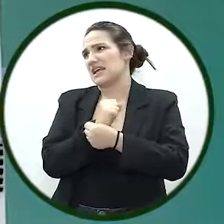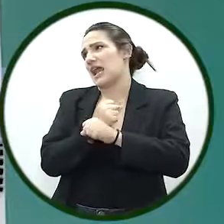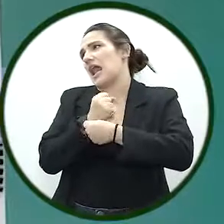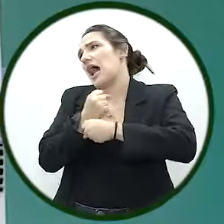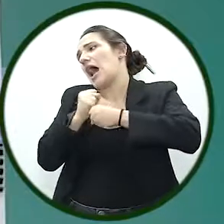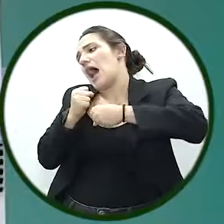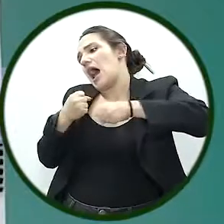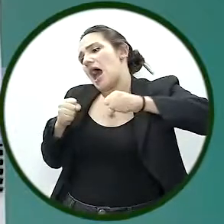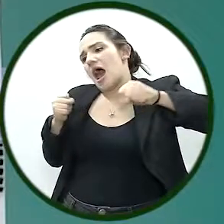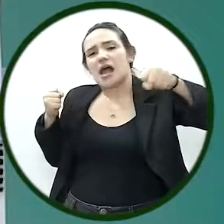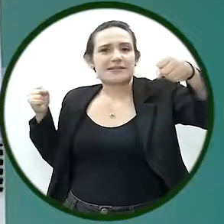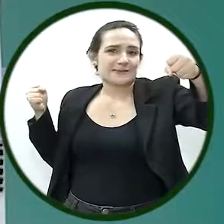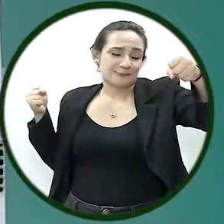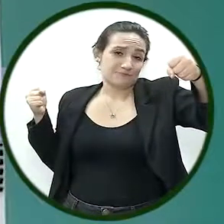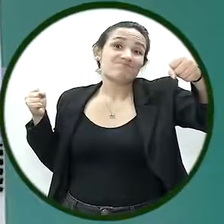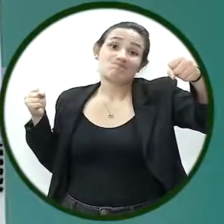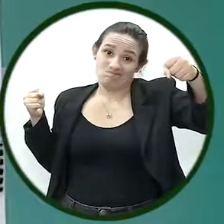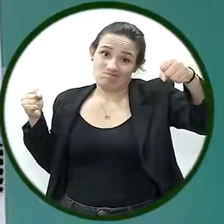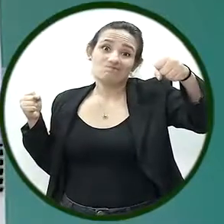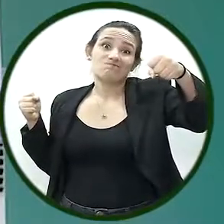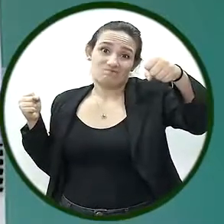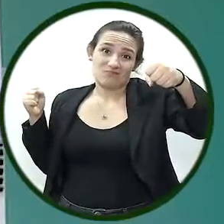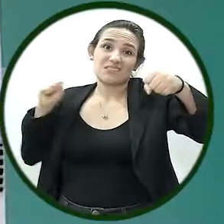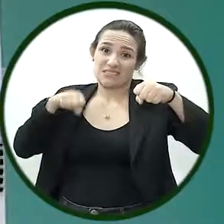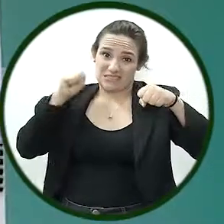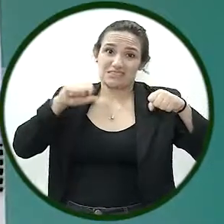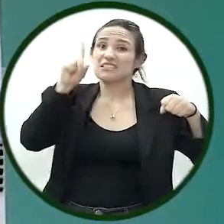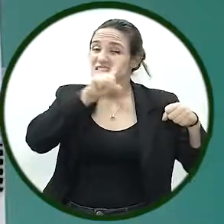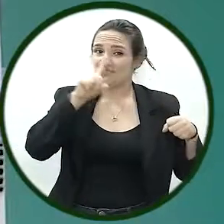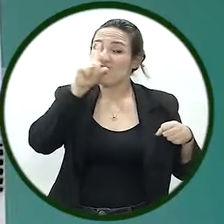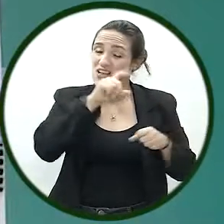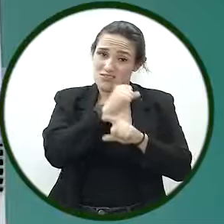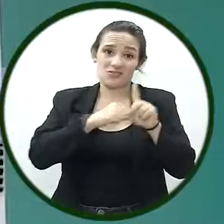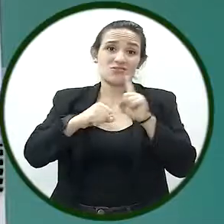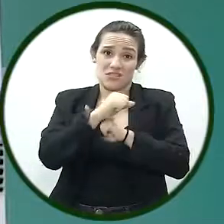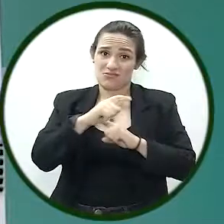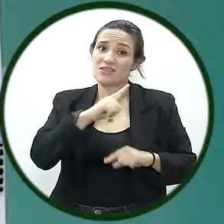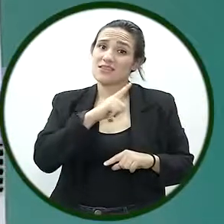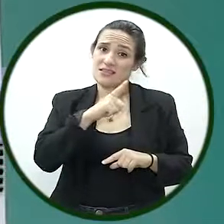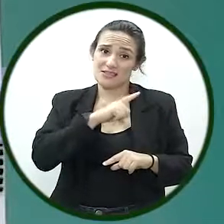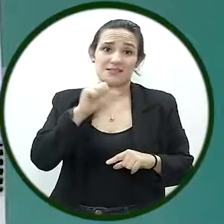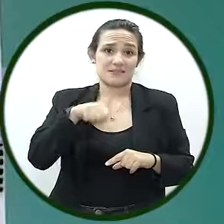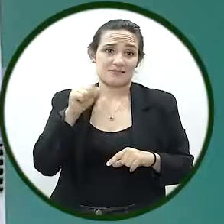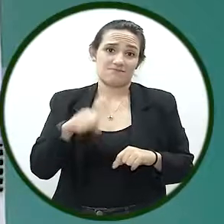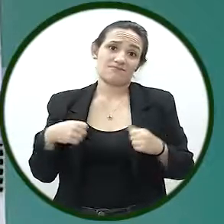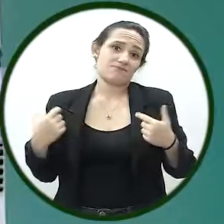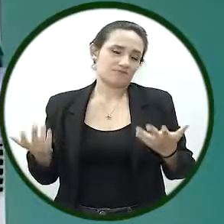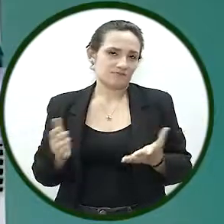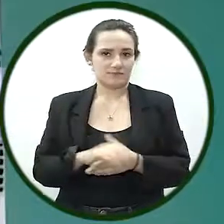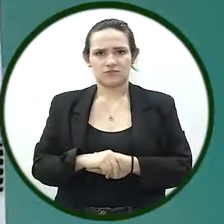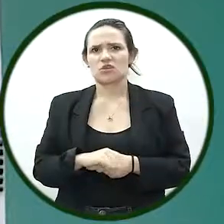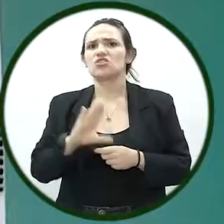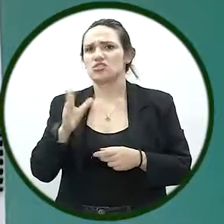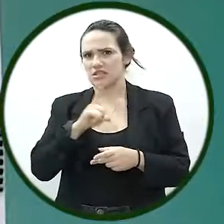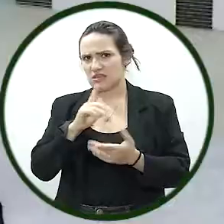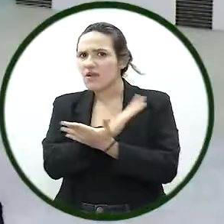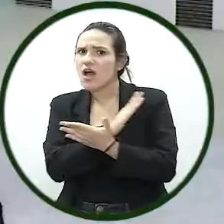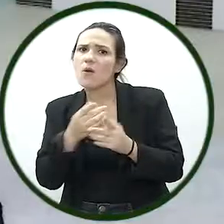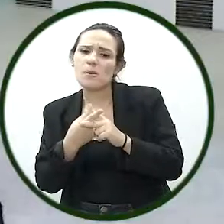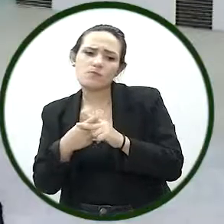imenso, e nós temos várias questões aí sociais a serem corrigidas, né? E